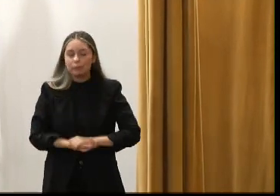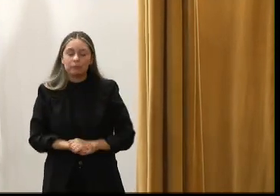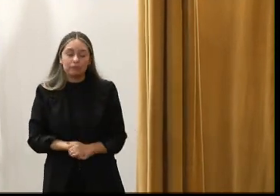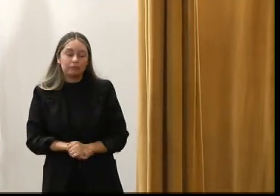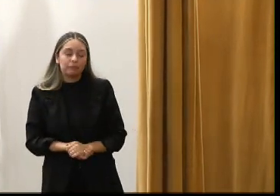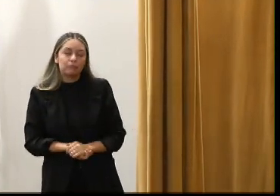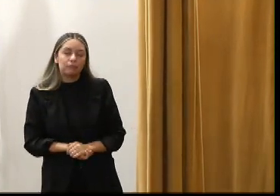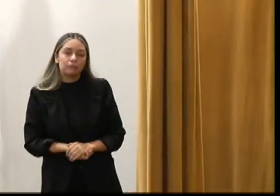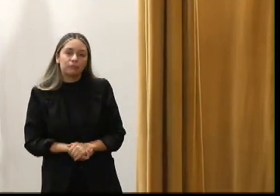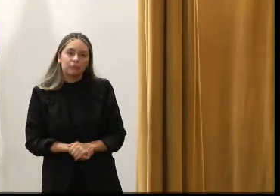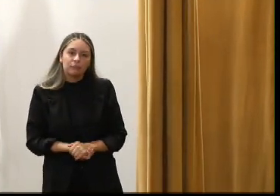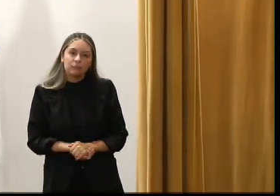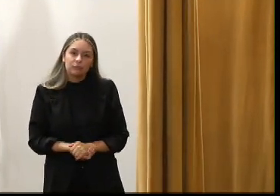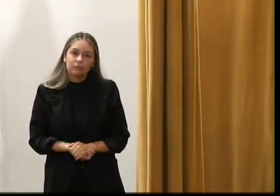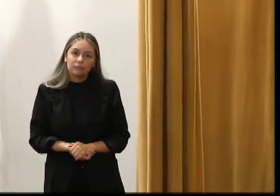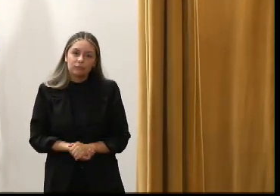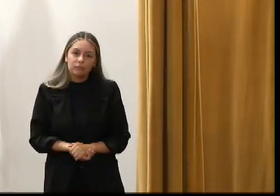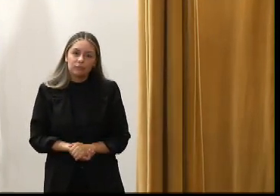Portanto,